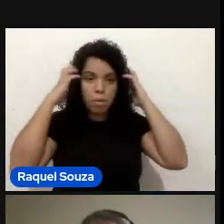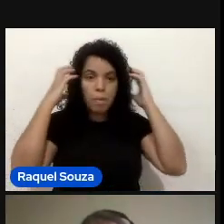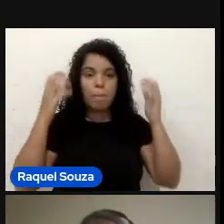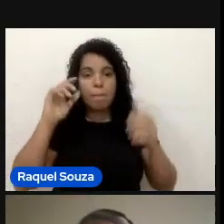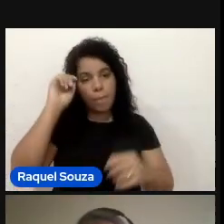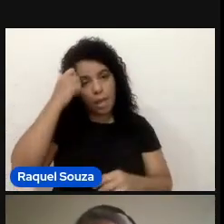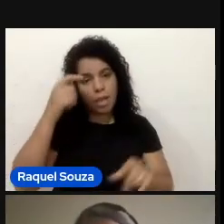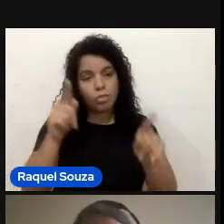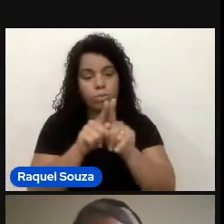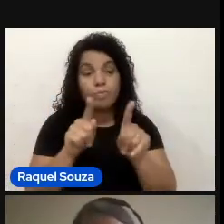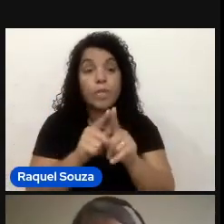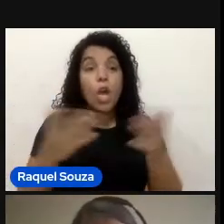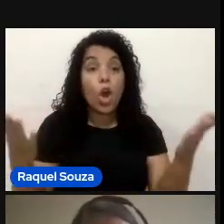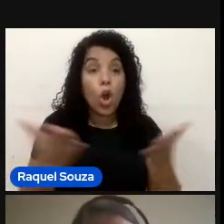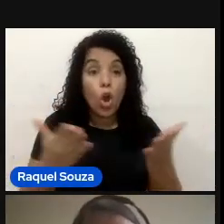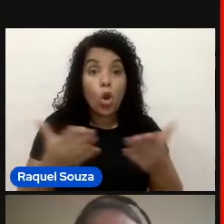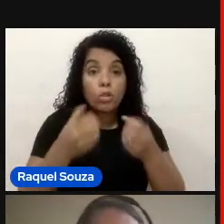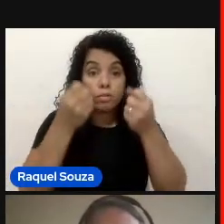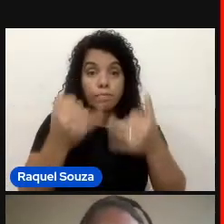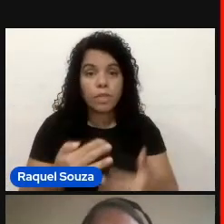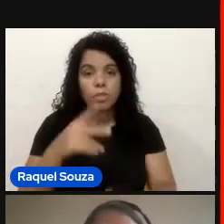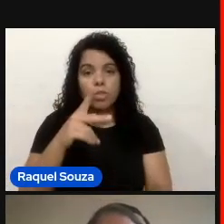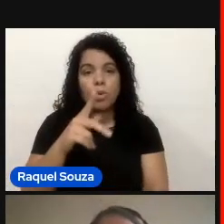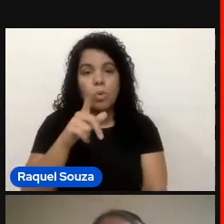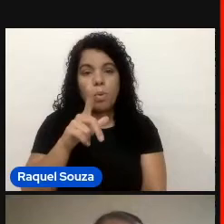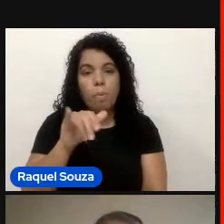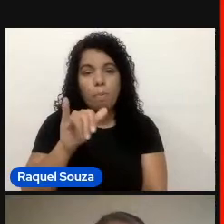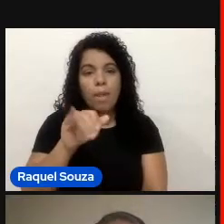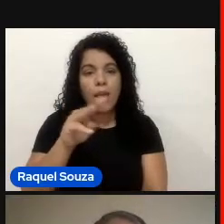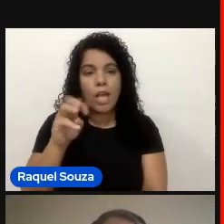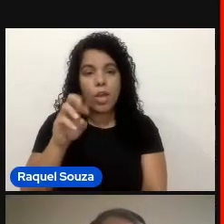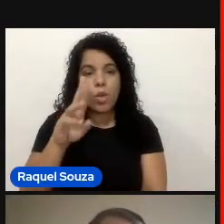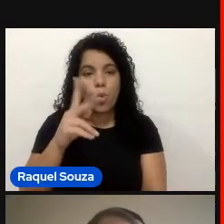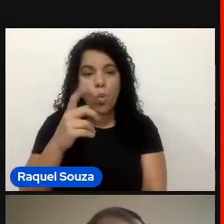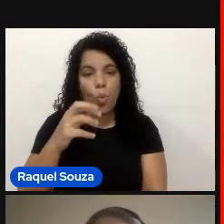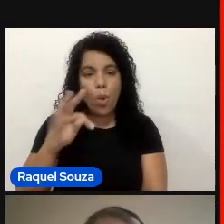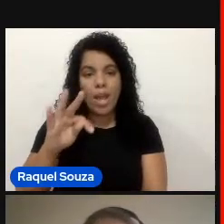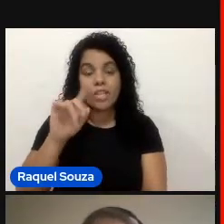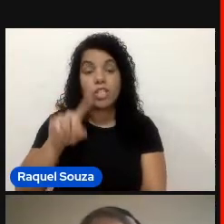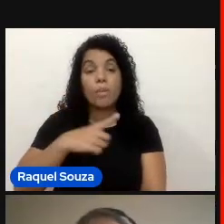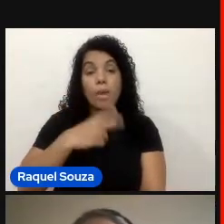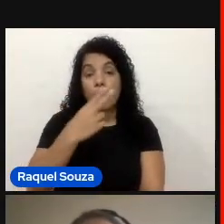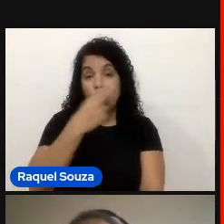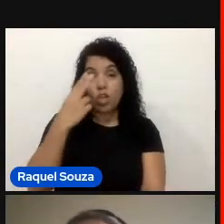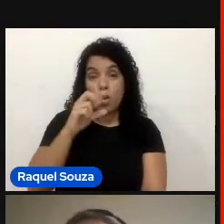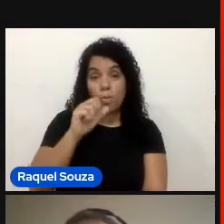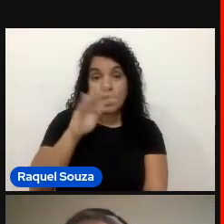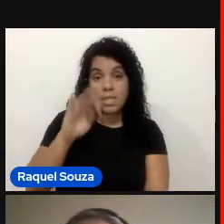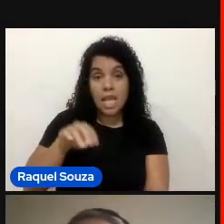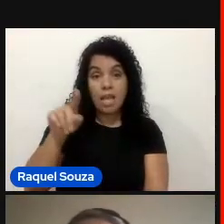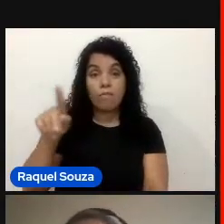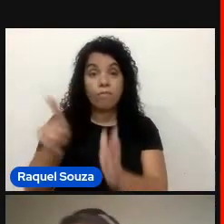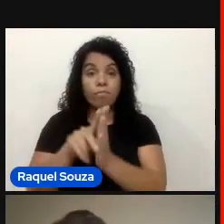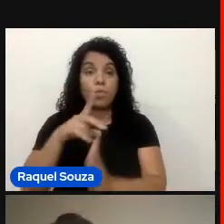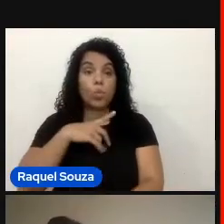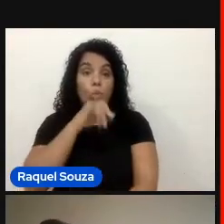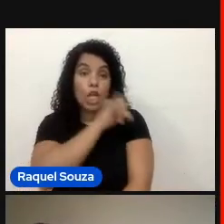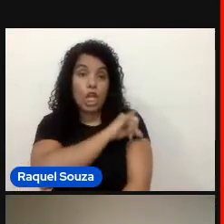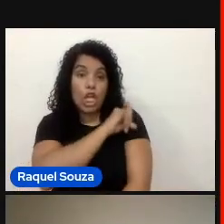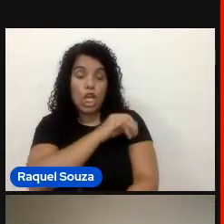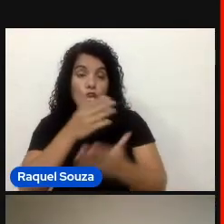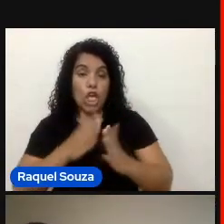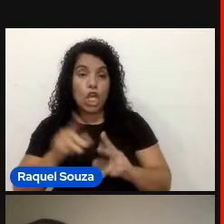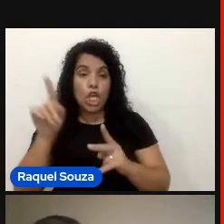Hoje eu vou falar sobre o Playwright. Então, meu nome é Stefan, eu sou do Rio de Janeiro. Eu